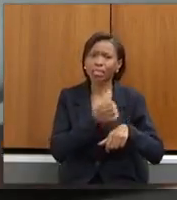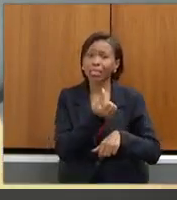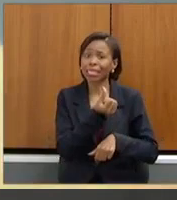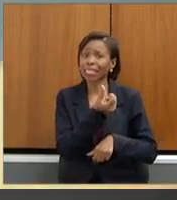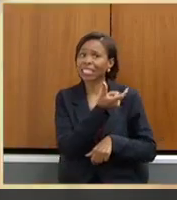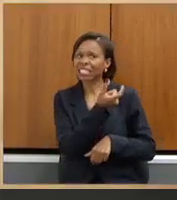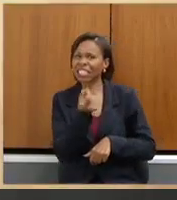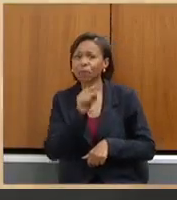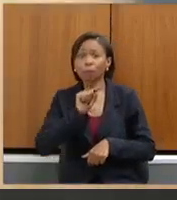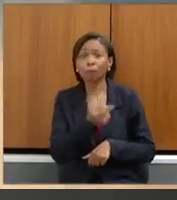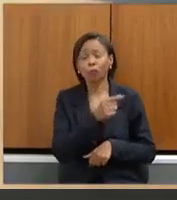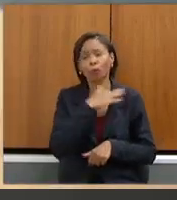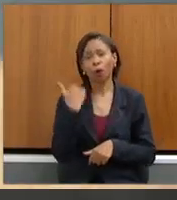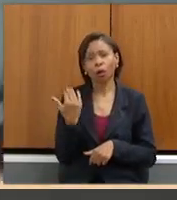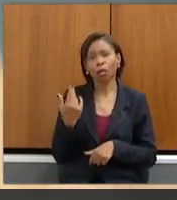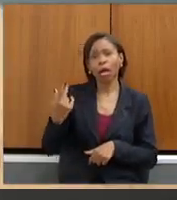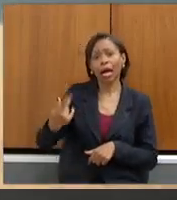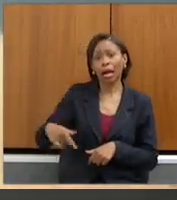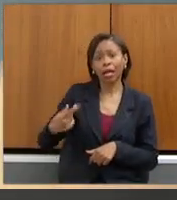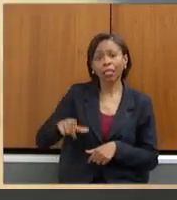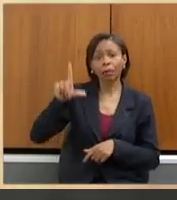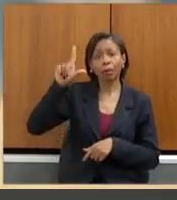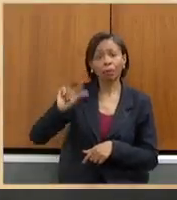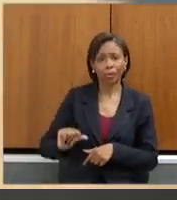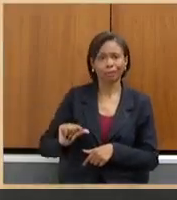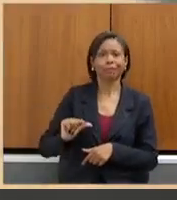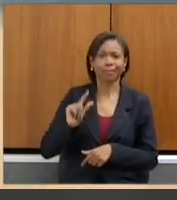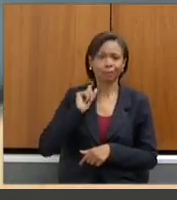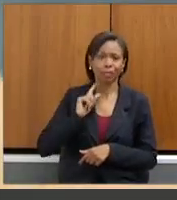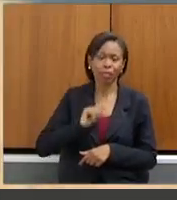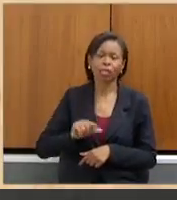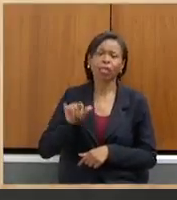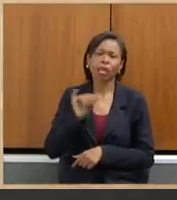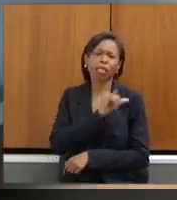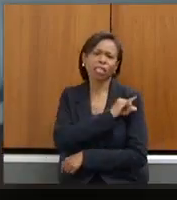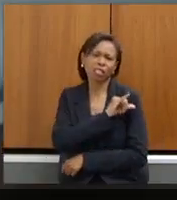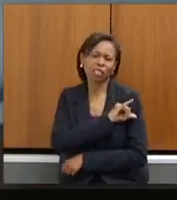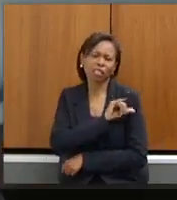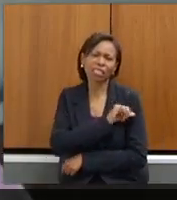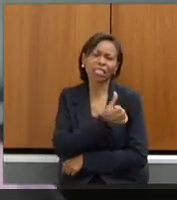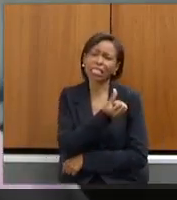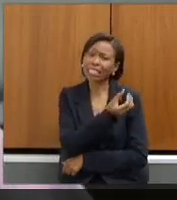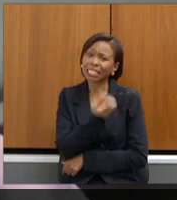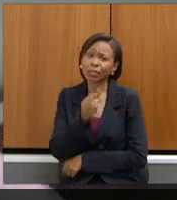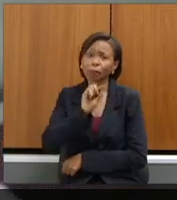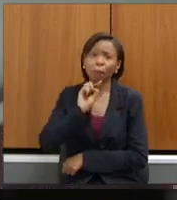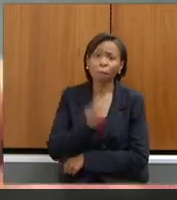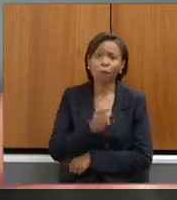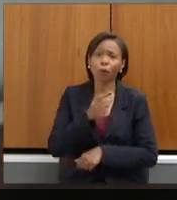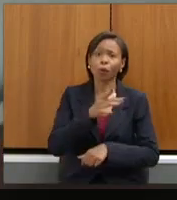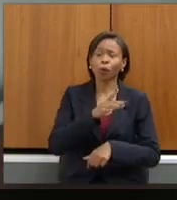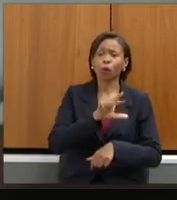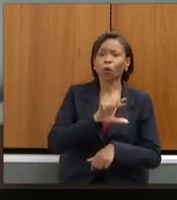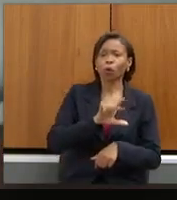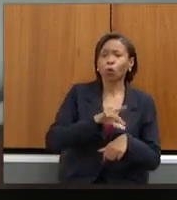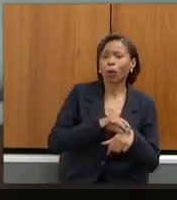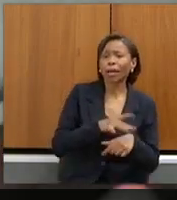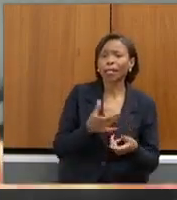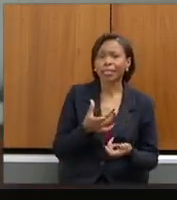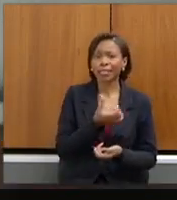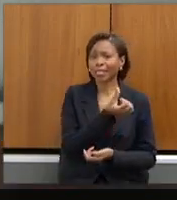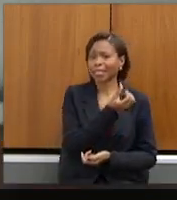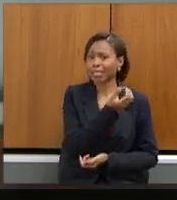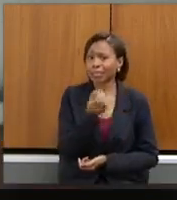920 no caso 19 Negócio Rio de Janeiro 600 mil quase 34 mil votos a gente chora que morreu